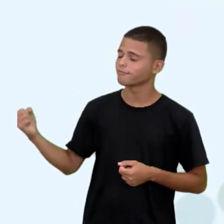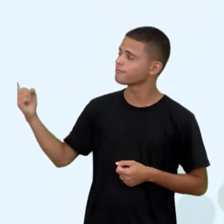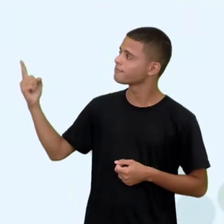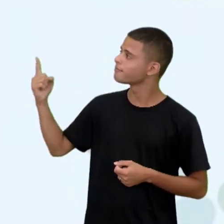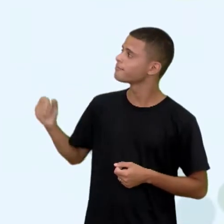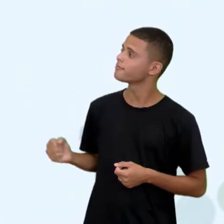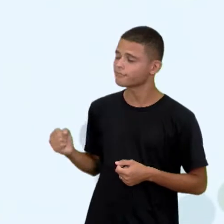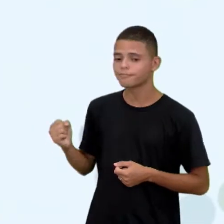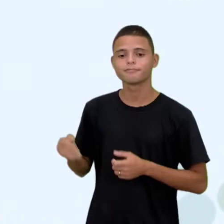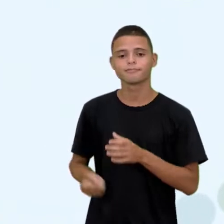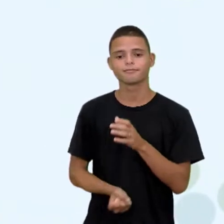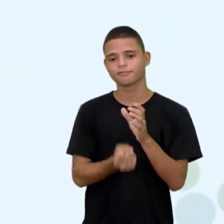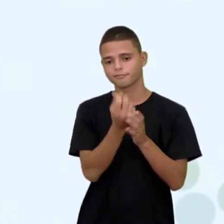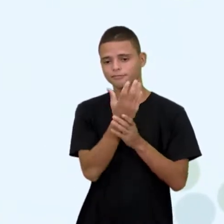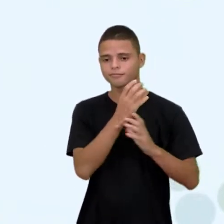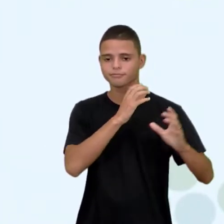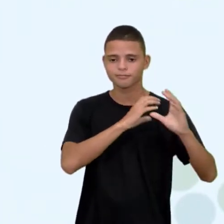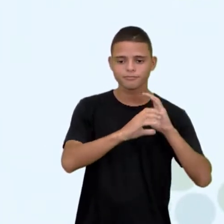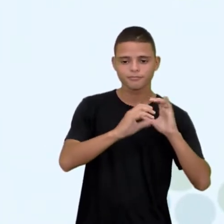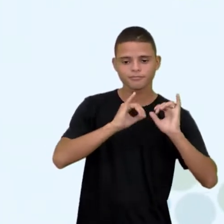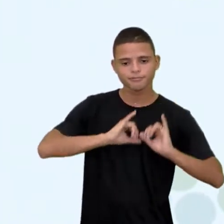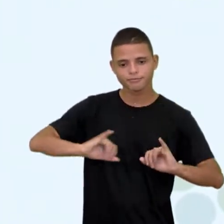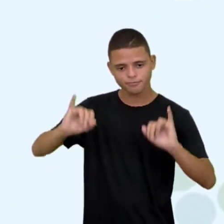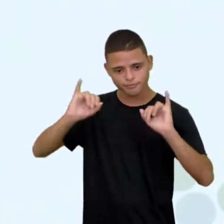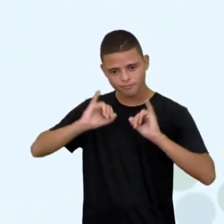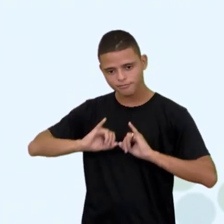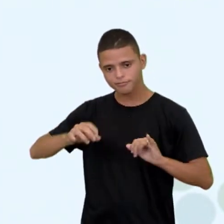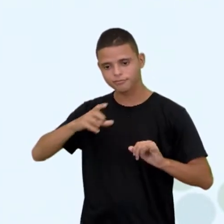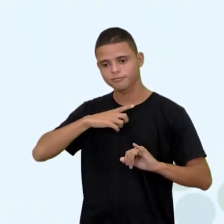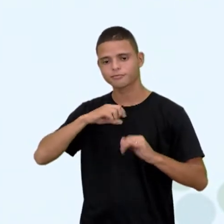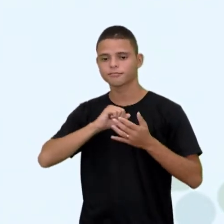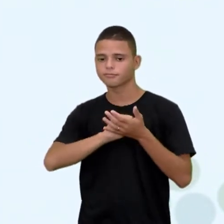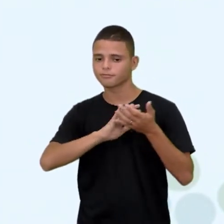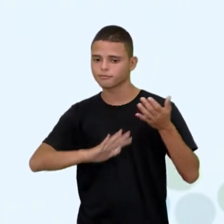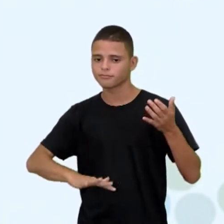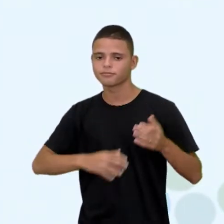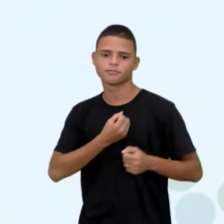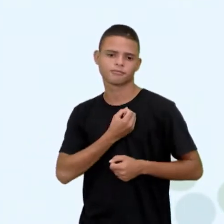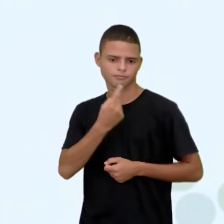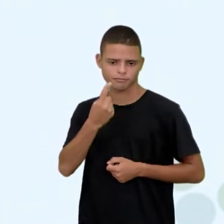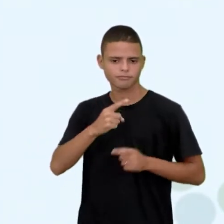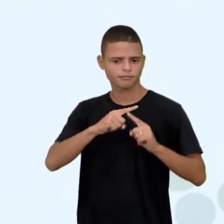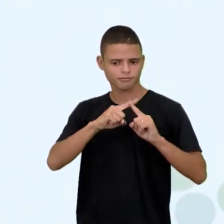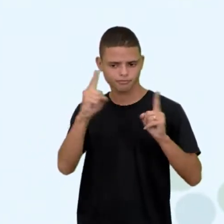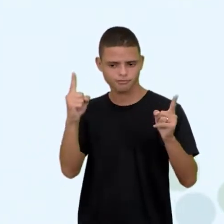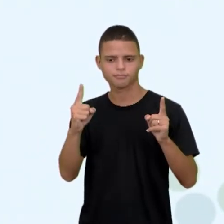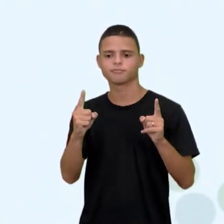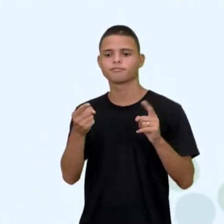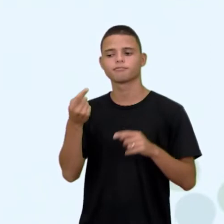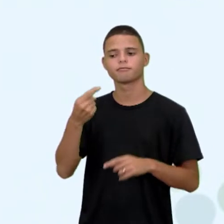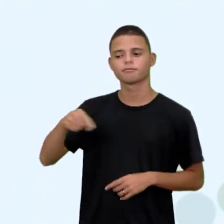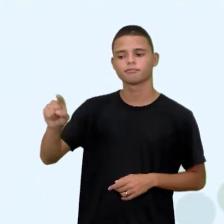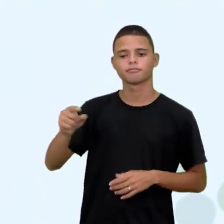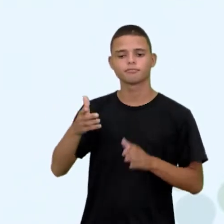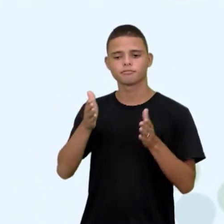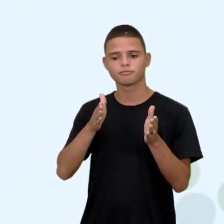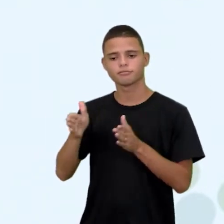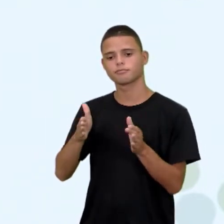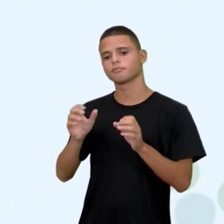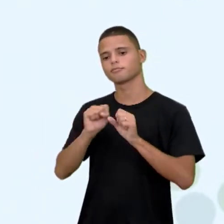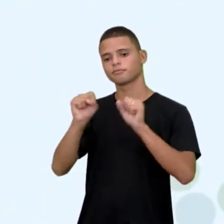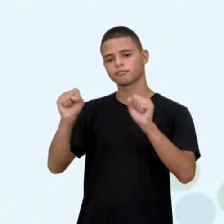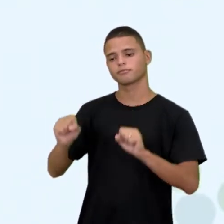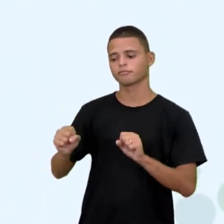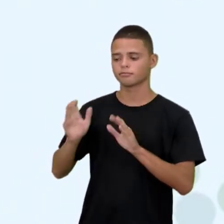e comunicação publicitária. Estamos aí na atividade ainda 1, só que é o último momento, né? O momento de